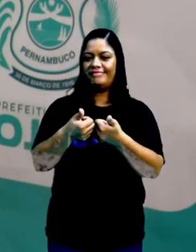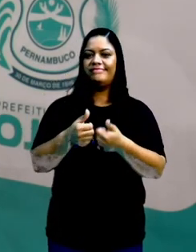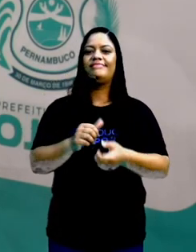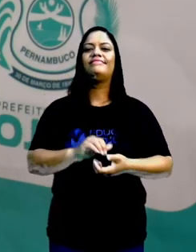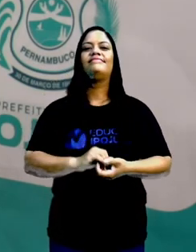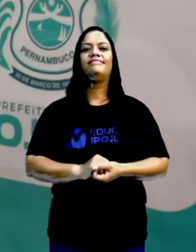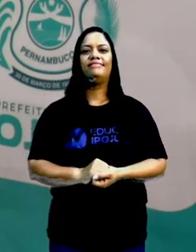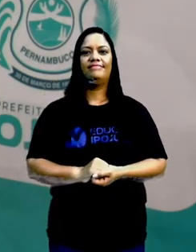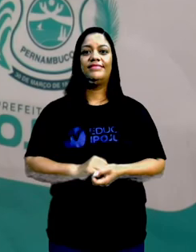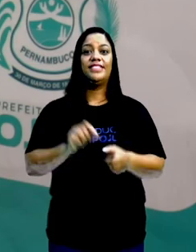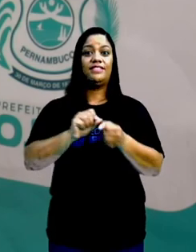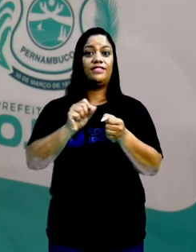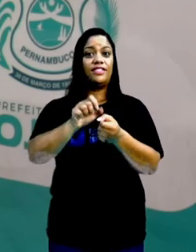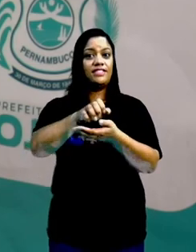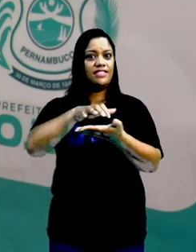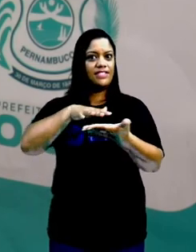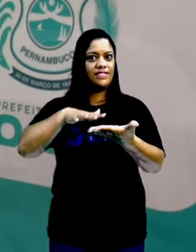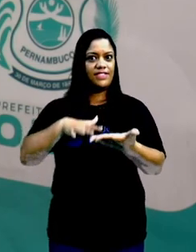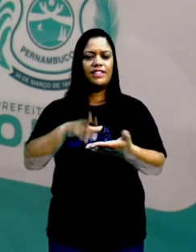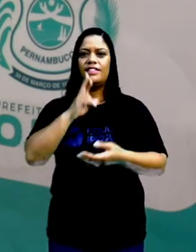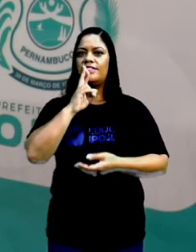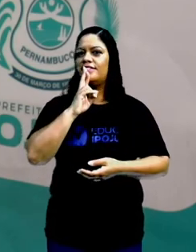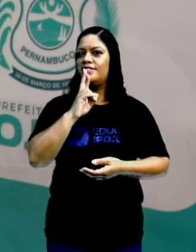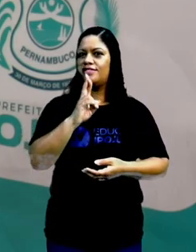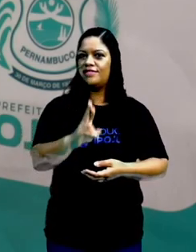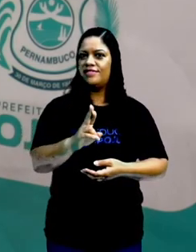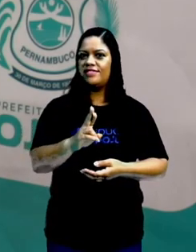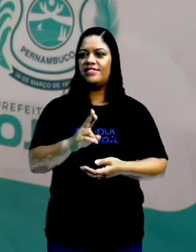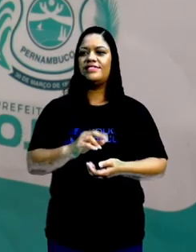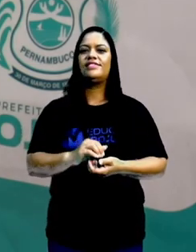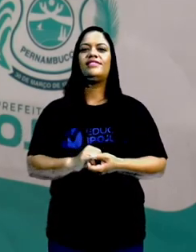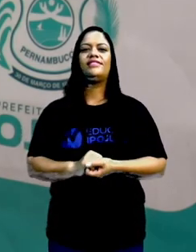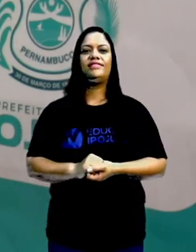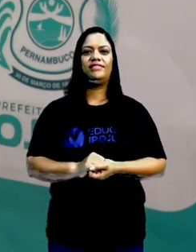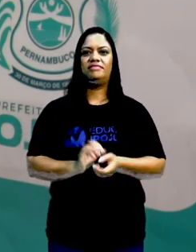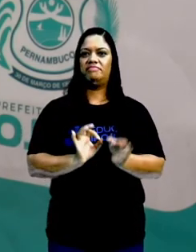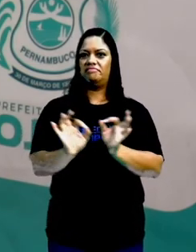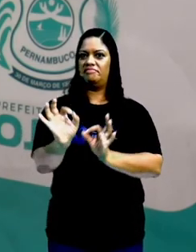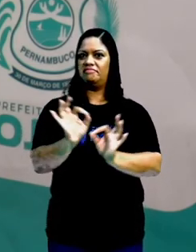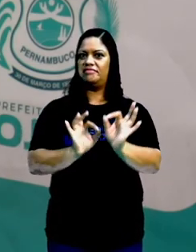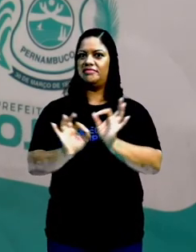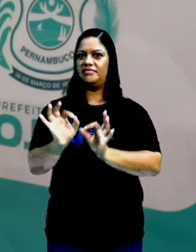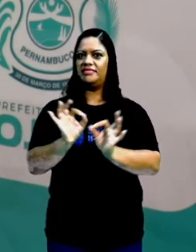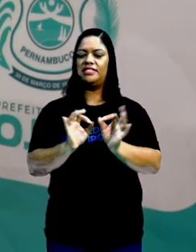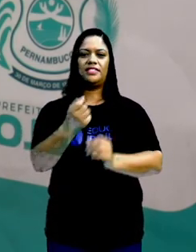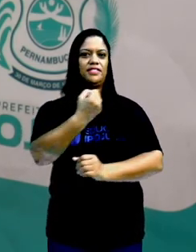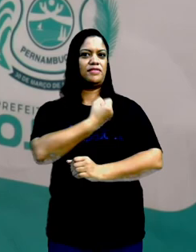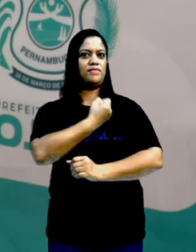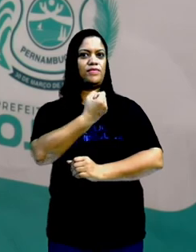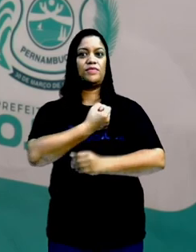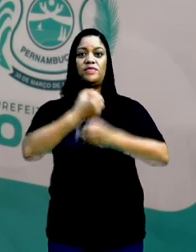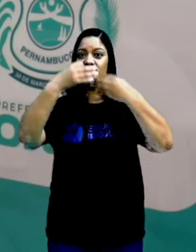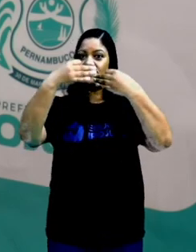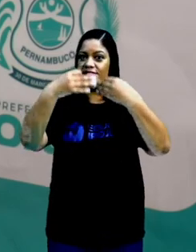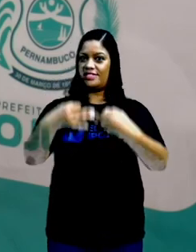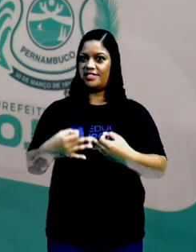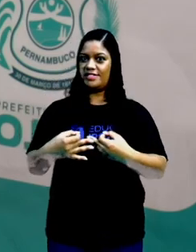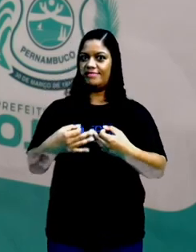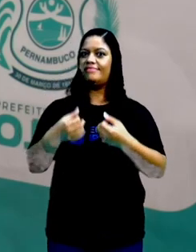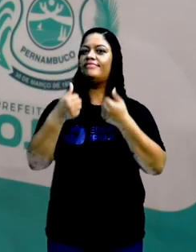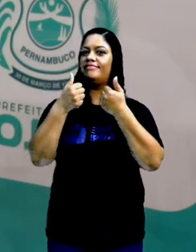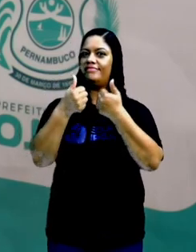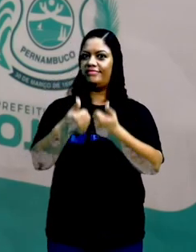aí, faz as tuas atividades, responde isso daí, bem elegante e com os números corretos, tá